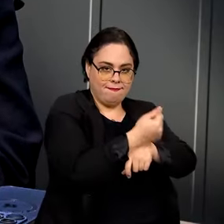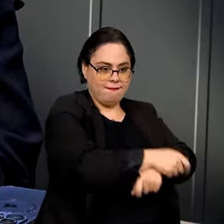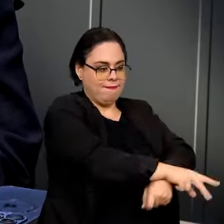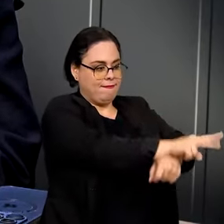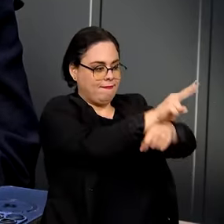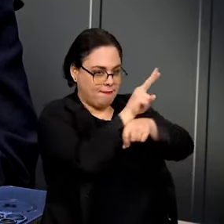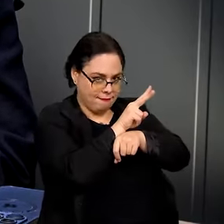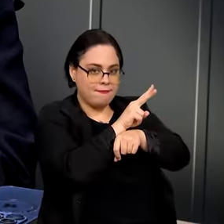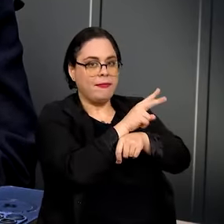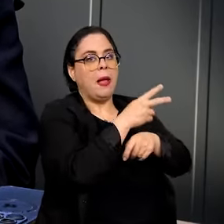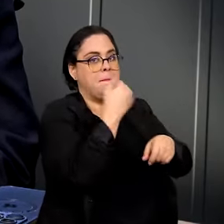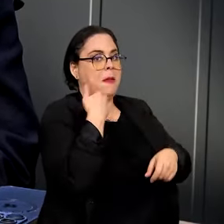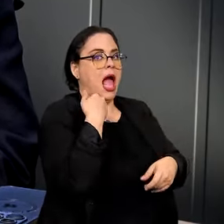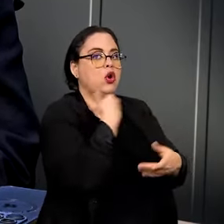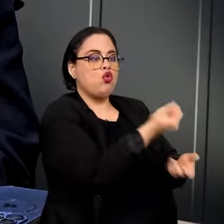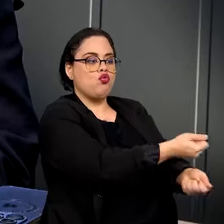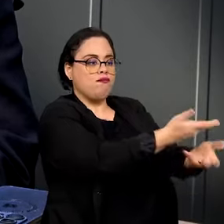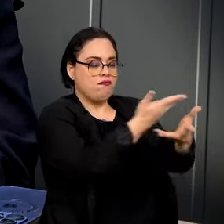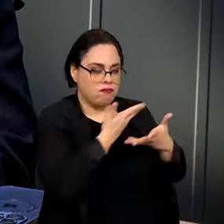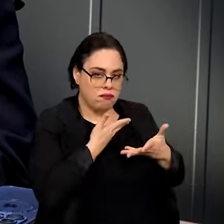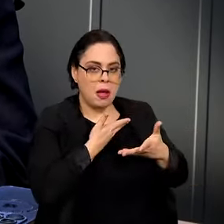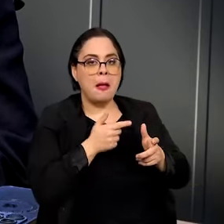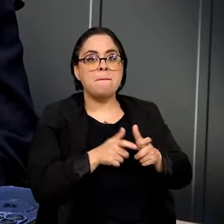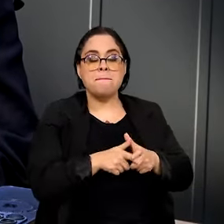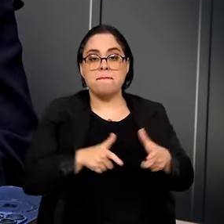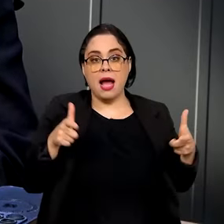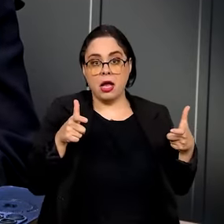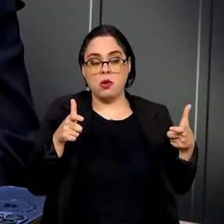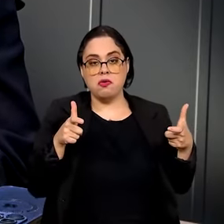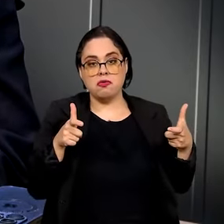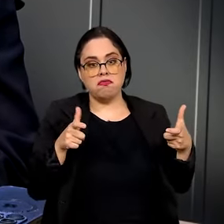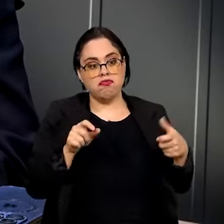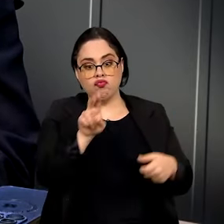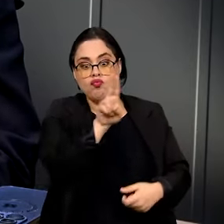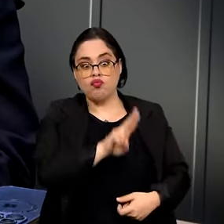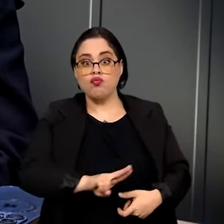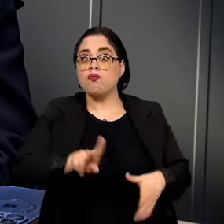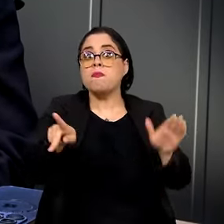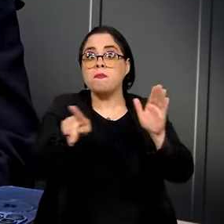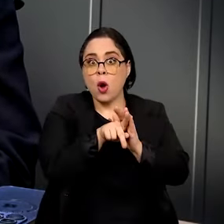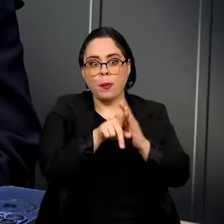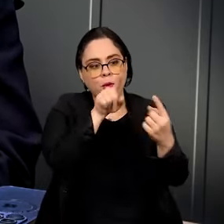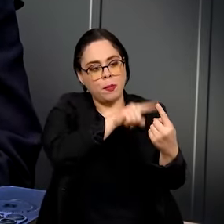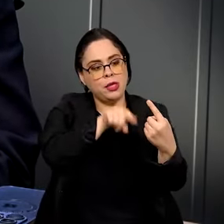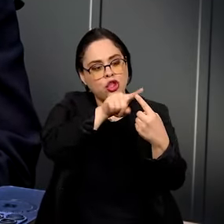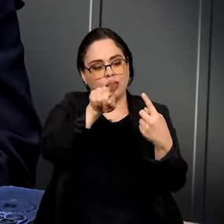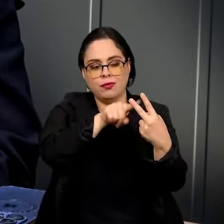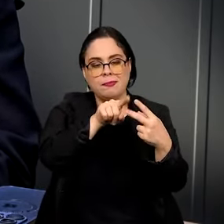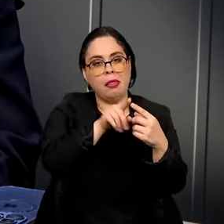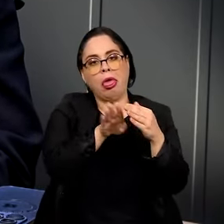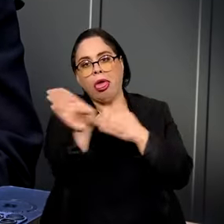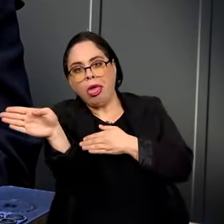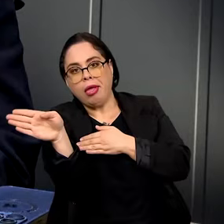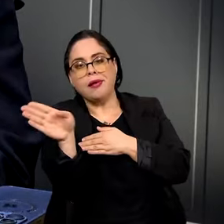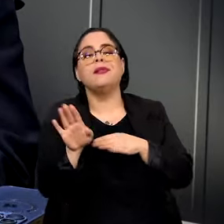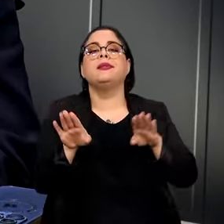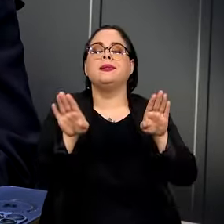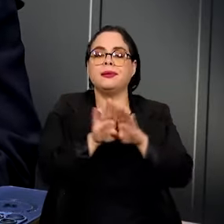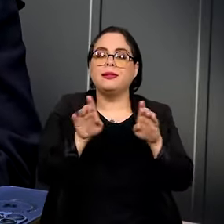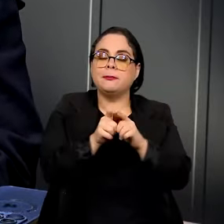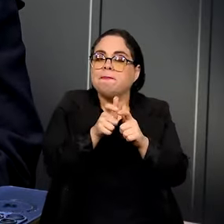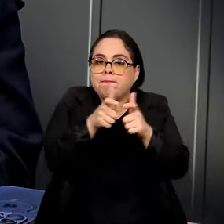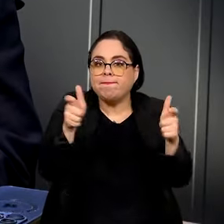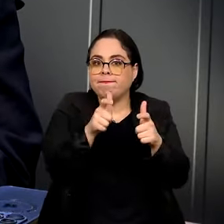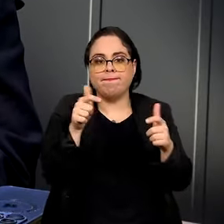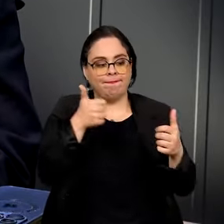financiamentos que foram concedidos a maioria deles não foram aplicados nas finalidades previstas e